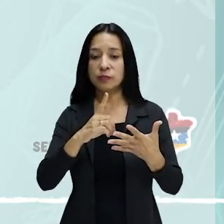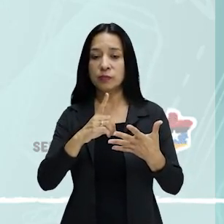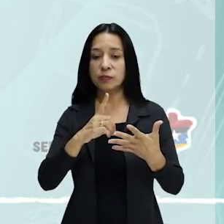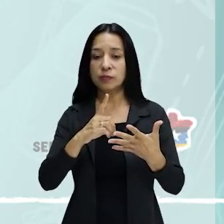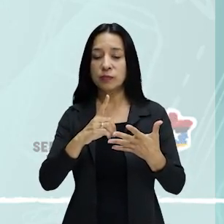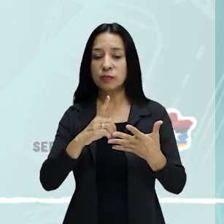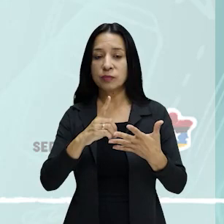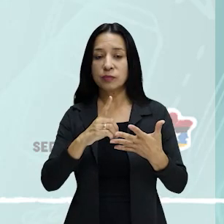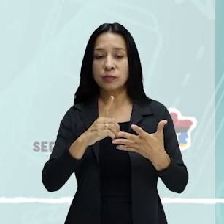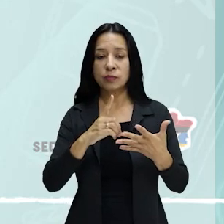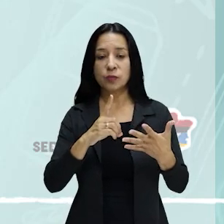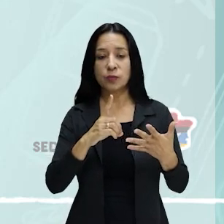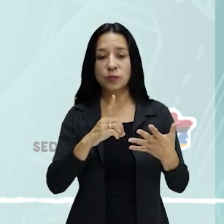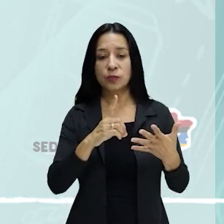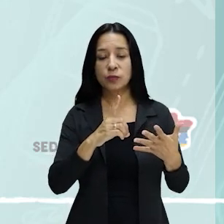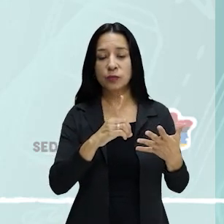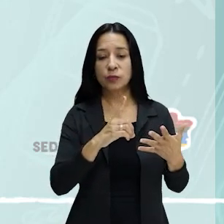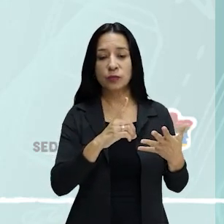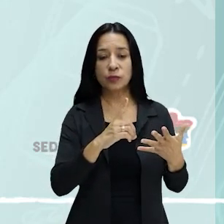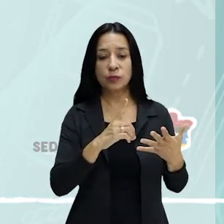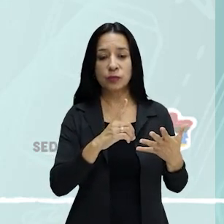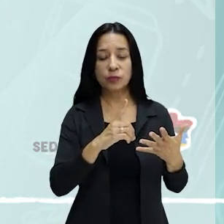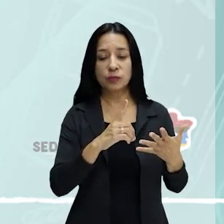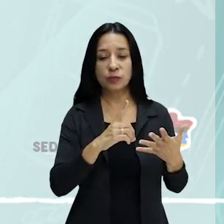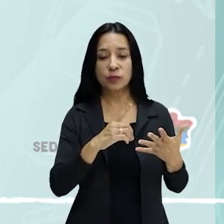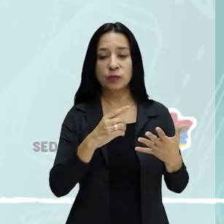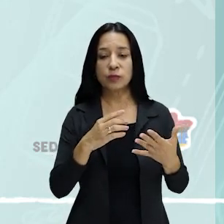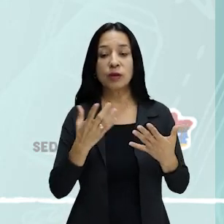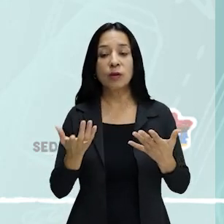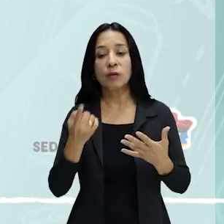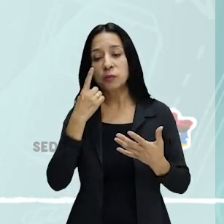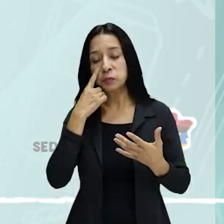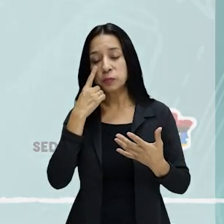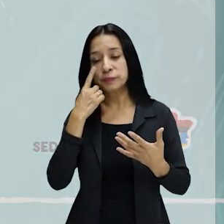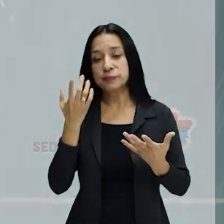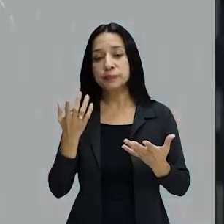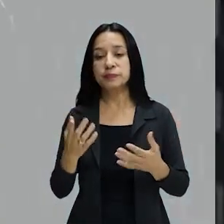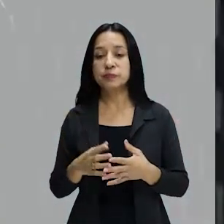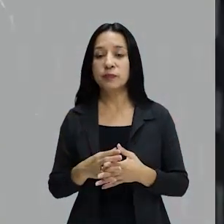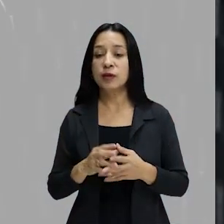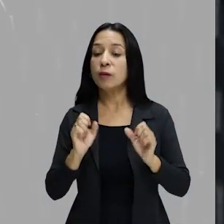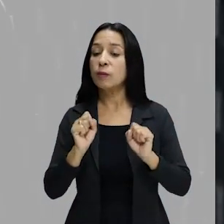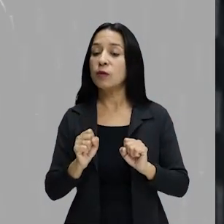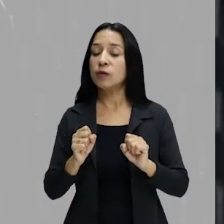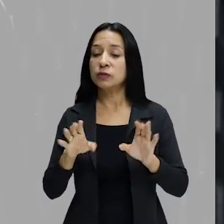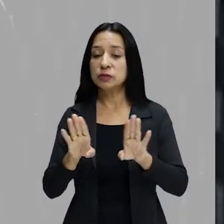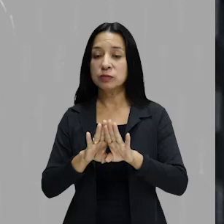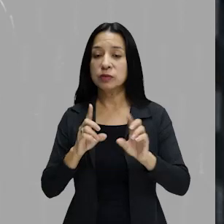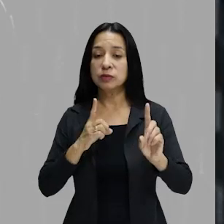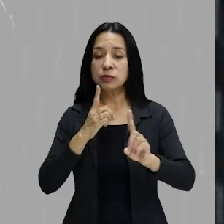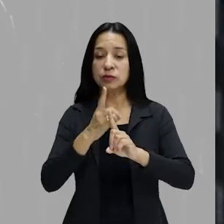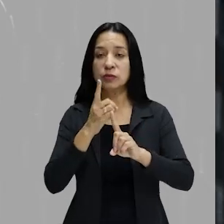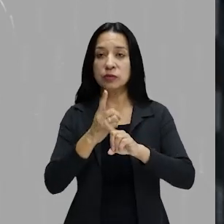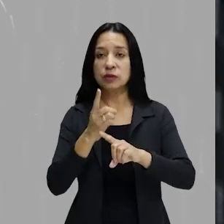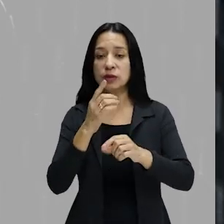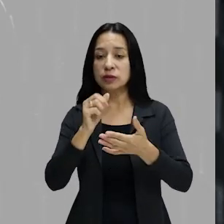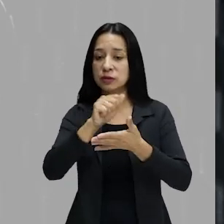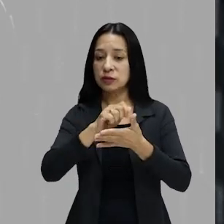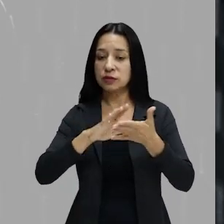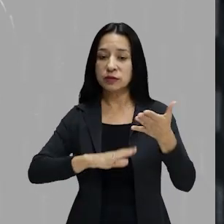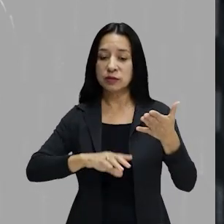depois. Viajaremos se não chover amanhã. Olha só. Você pode também encontrar nesses exercícios,